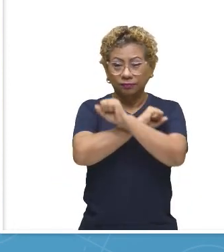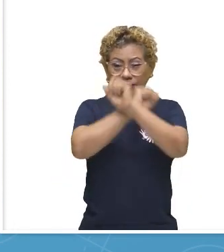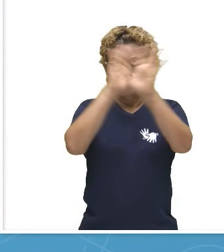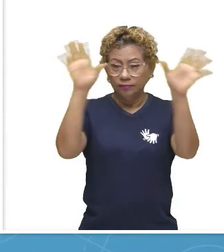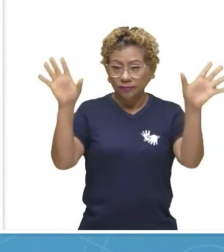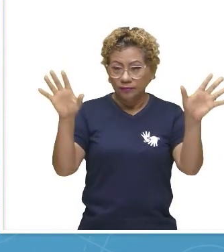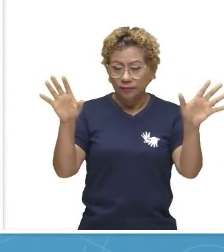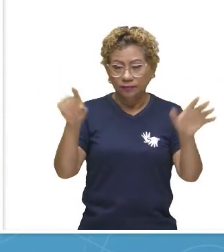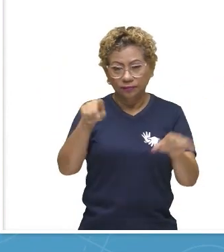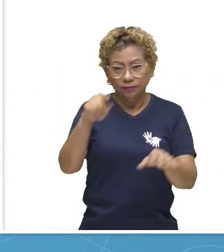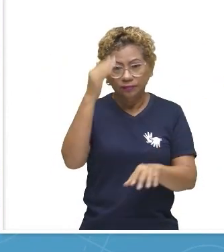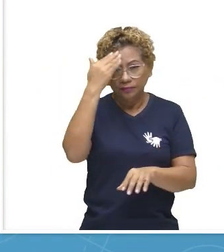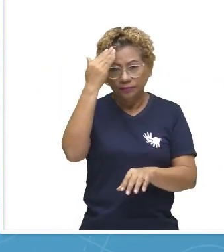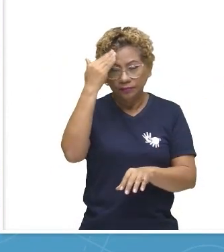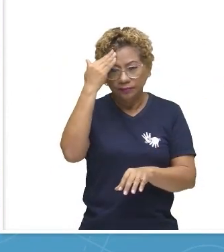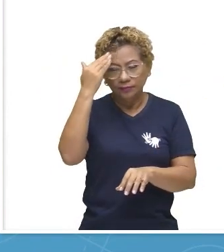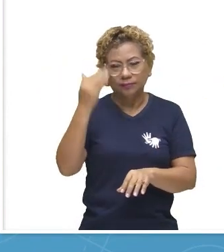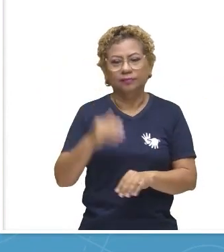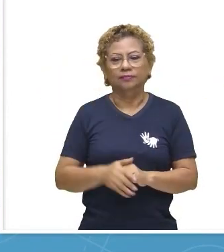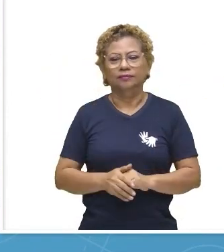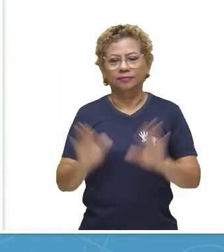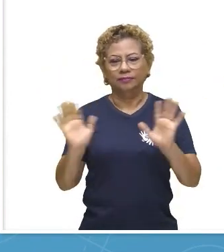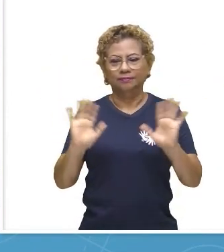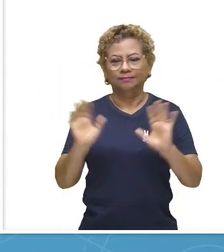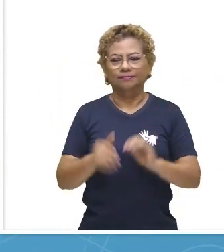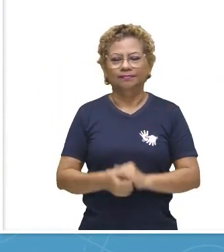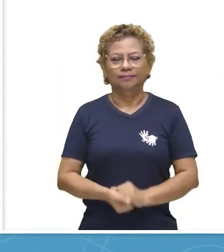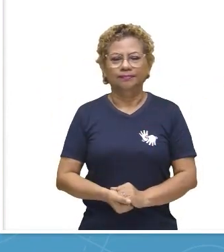assunto. Até a próxima!